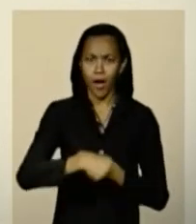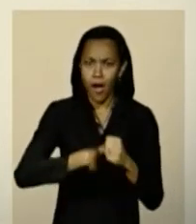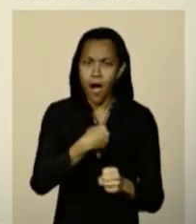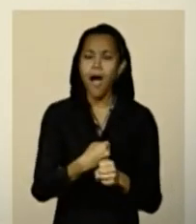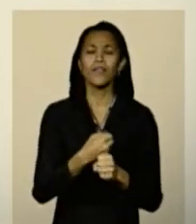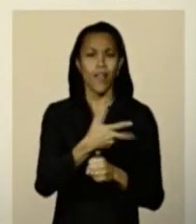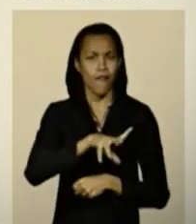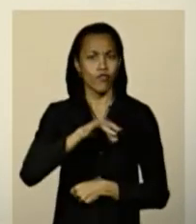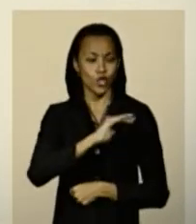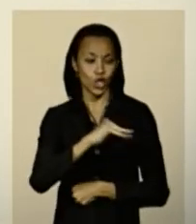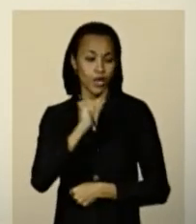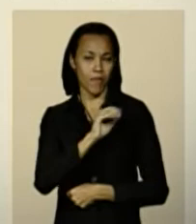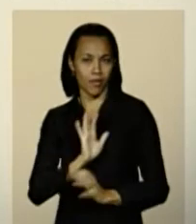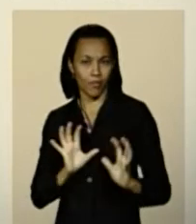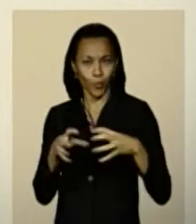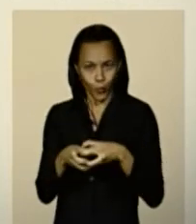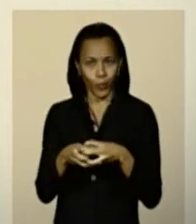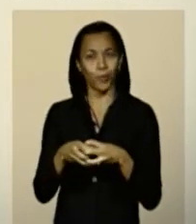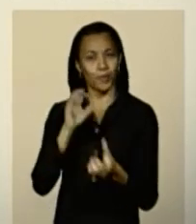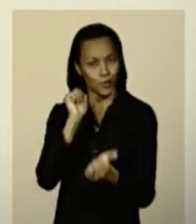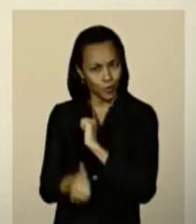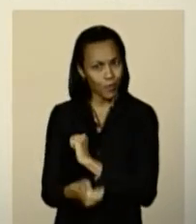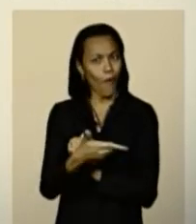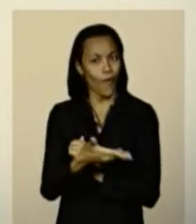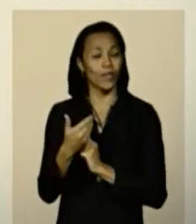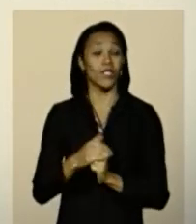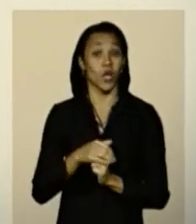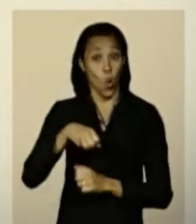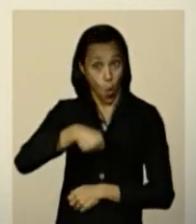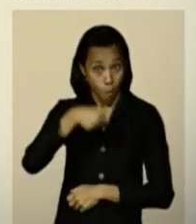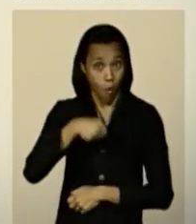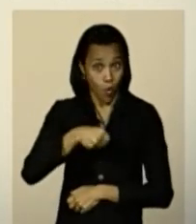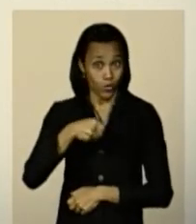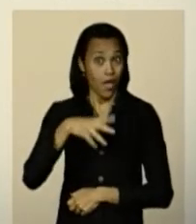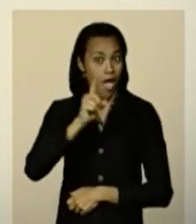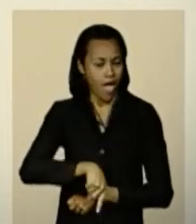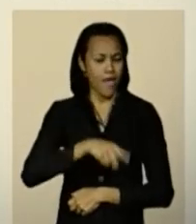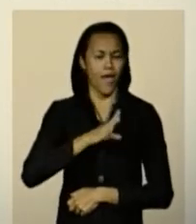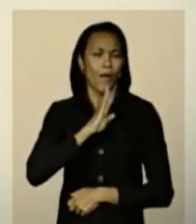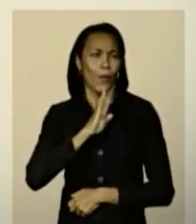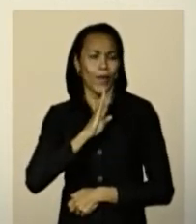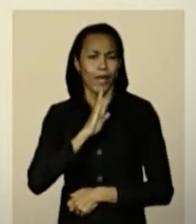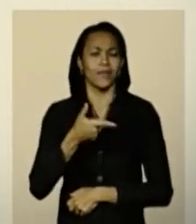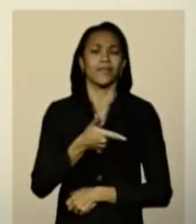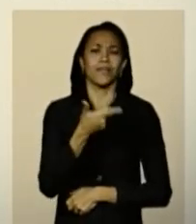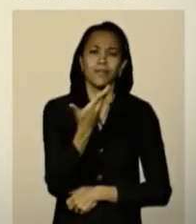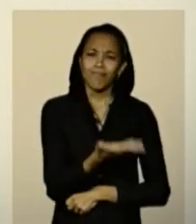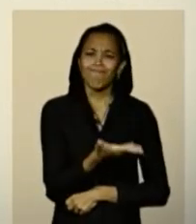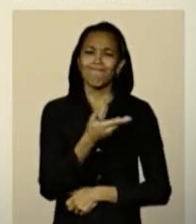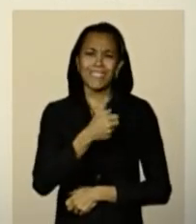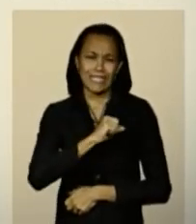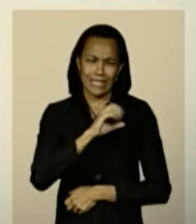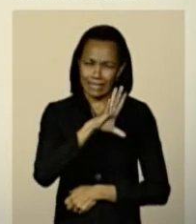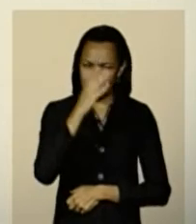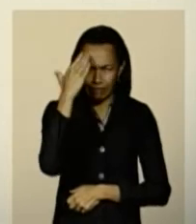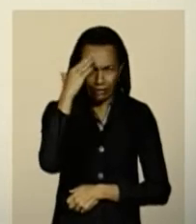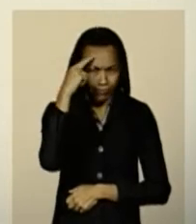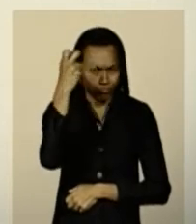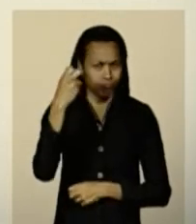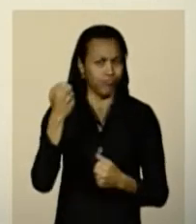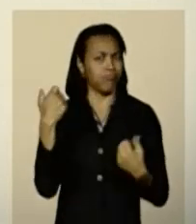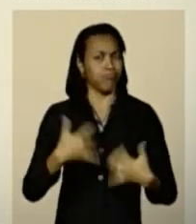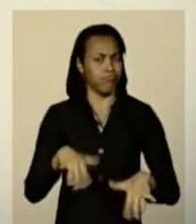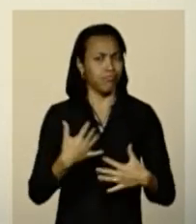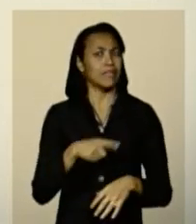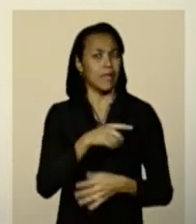damires foi convocada para a Seleção Olímpica o bolsa atleta é um reconhecimento dos nossos grandes talentos e